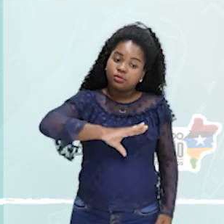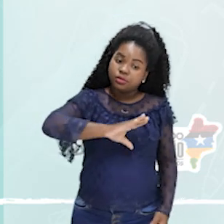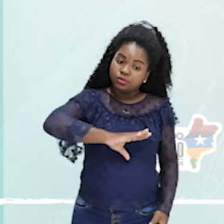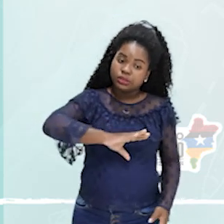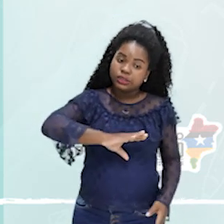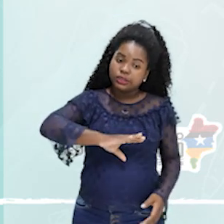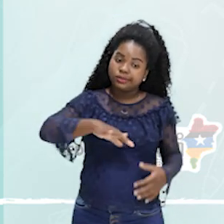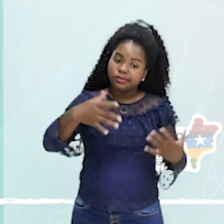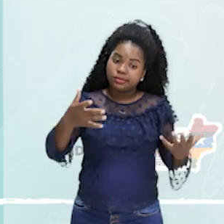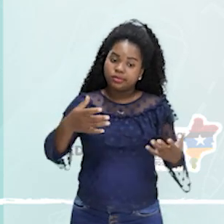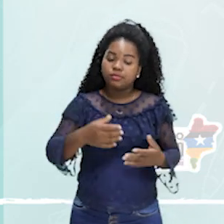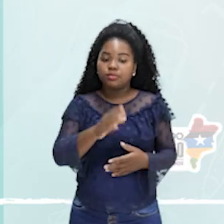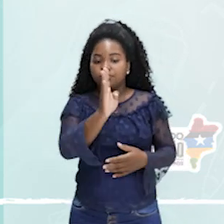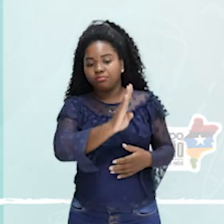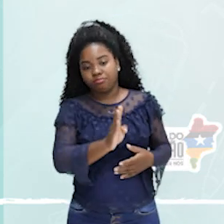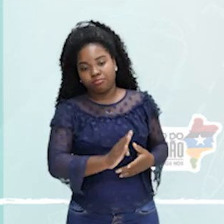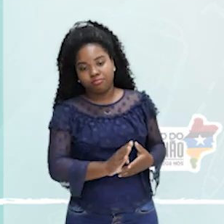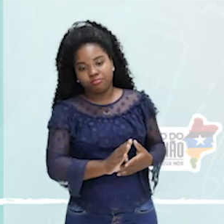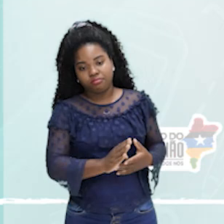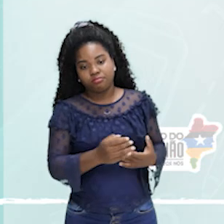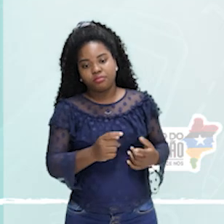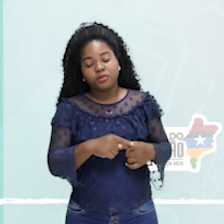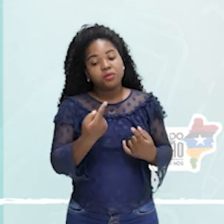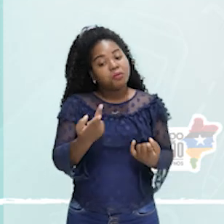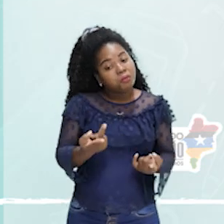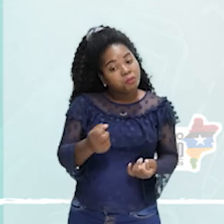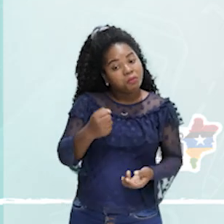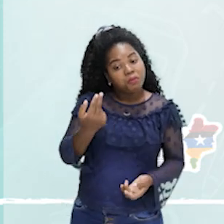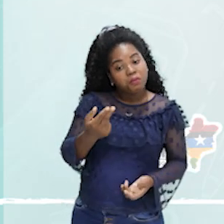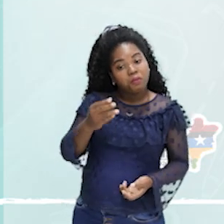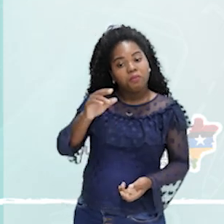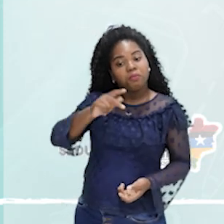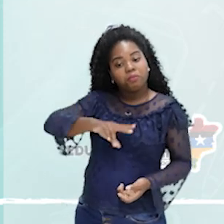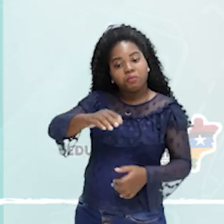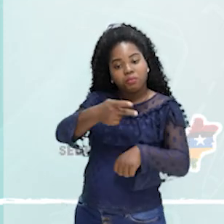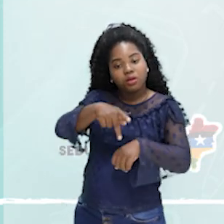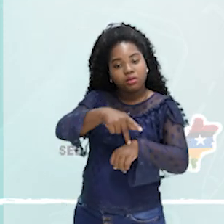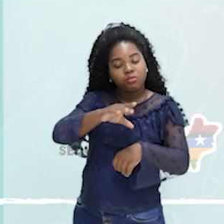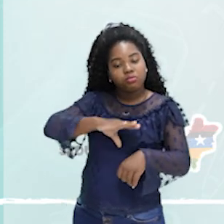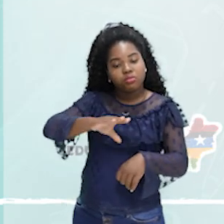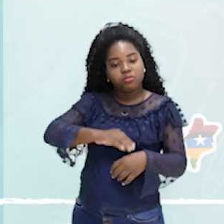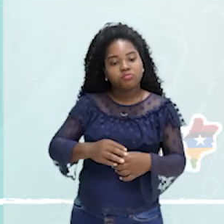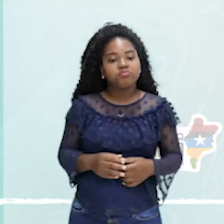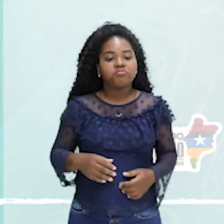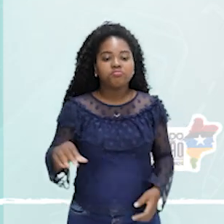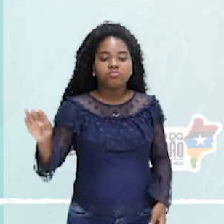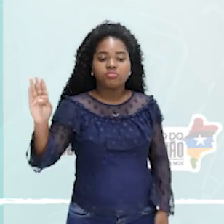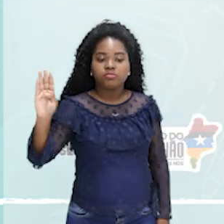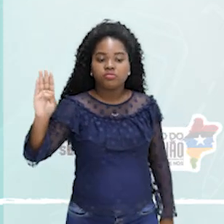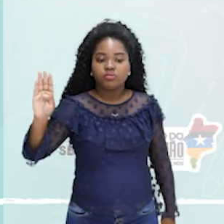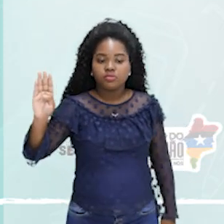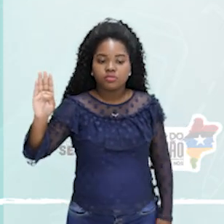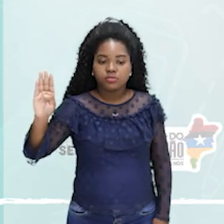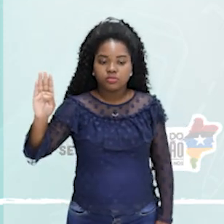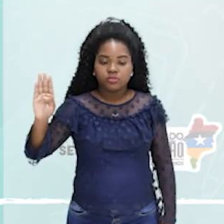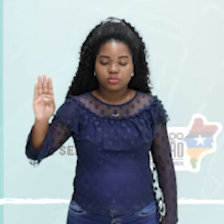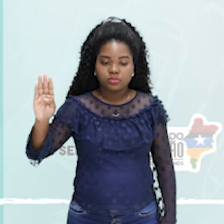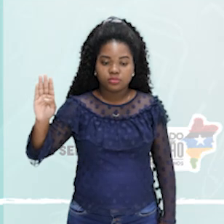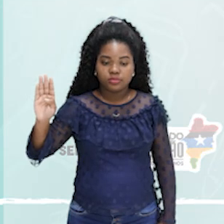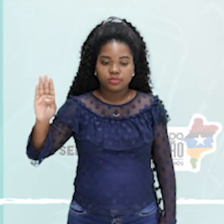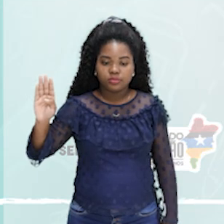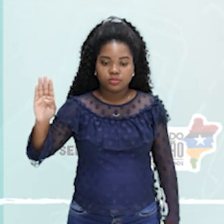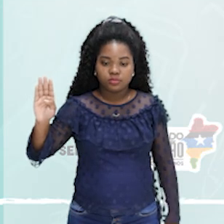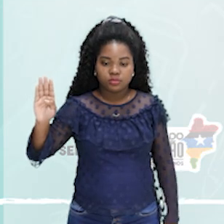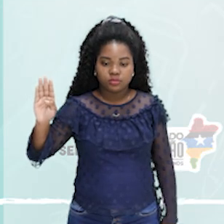eles moram no Brasil, ou talvez Portugal. Falha de comunicação causada pelo uso do aparelho